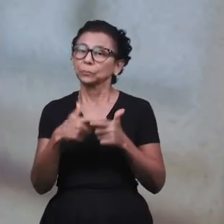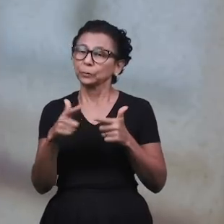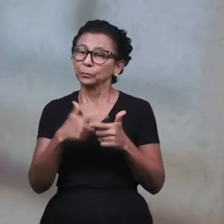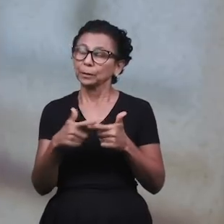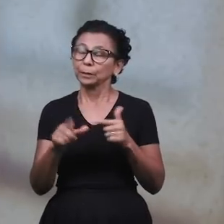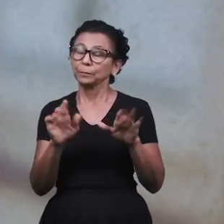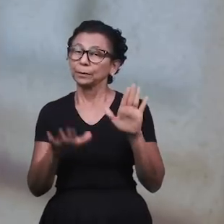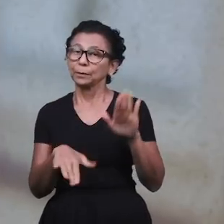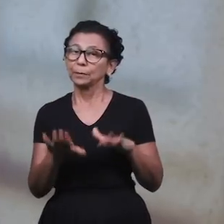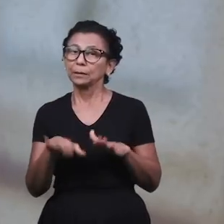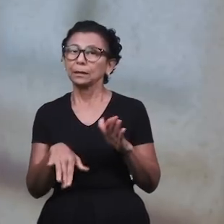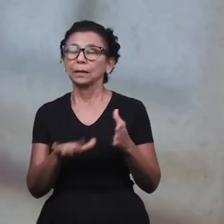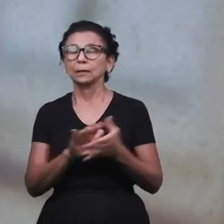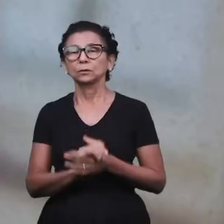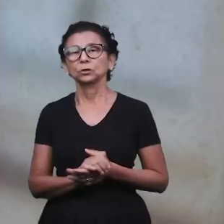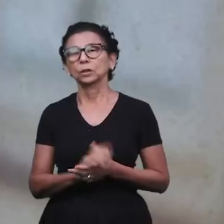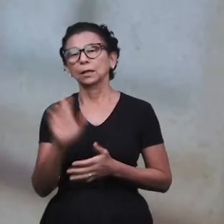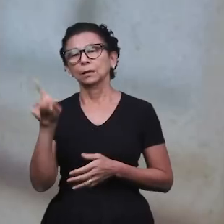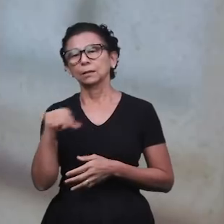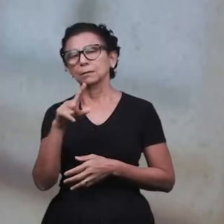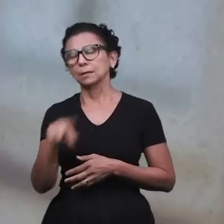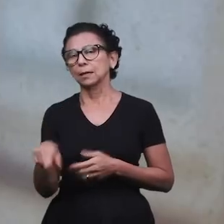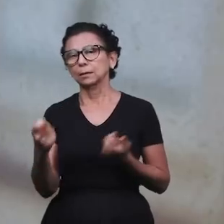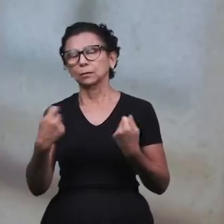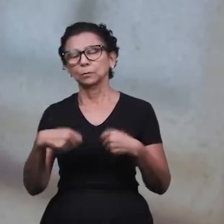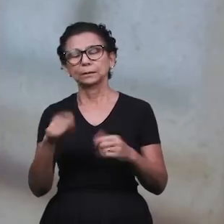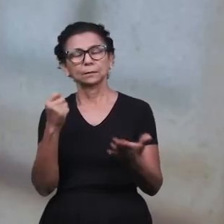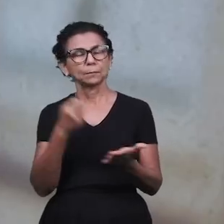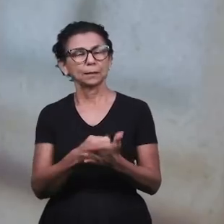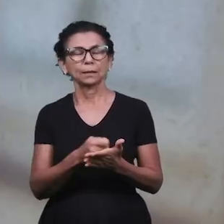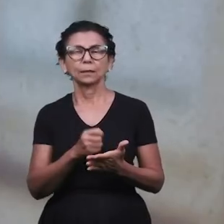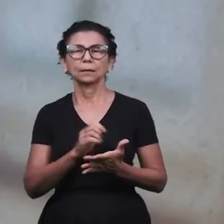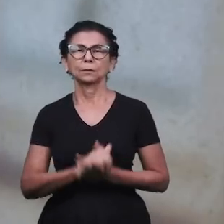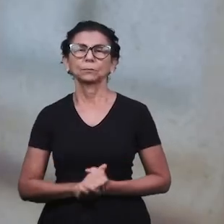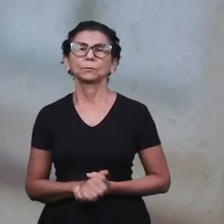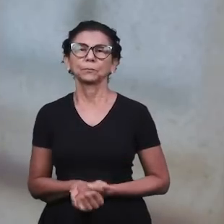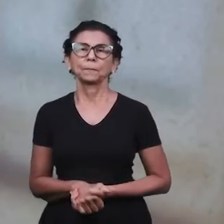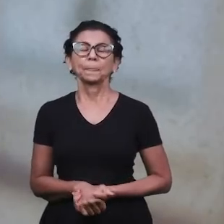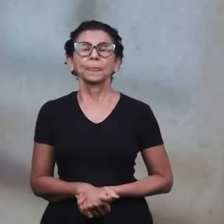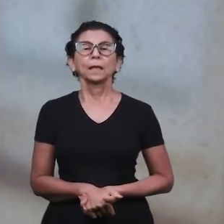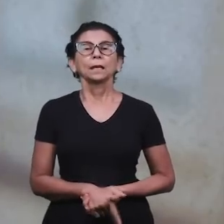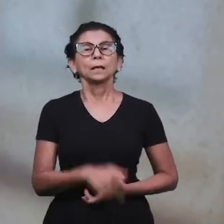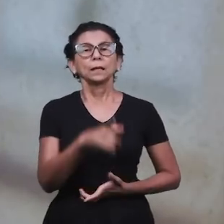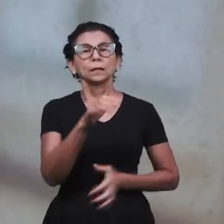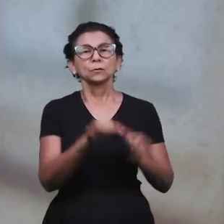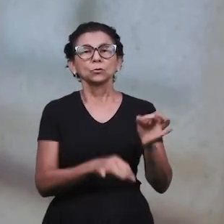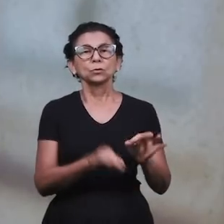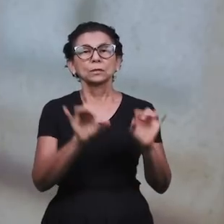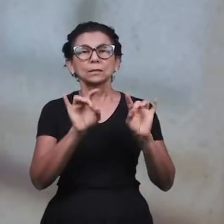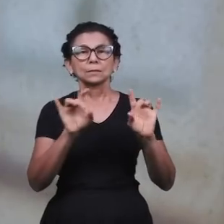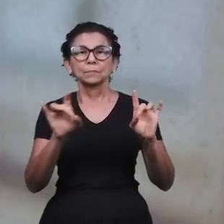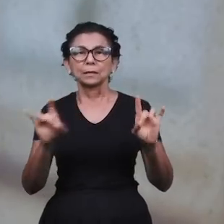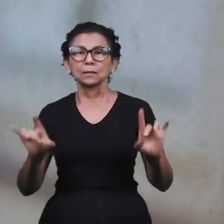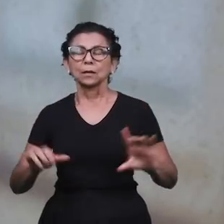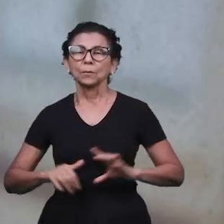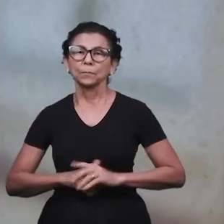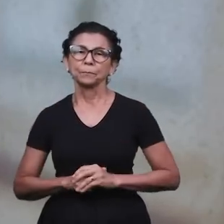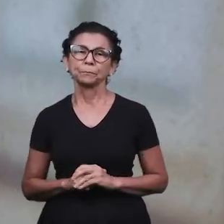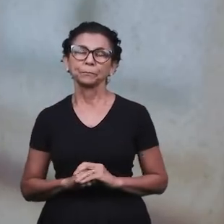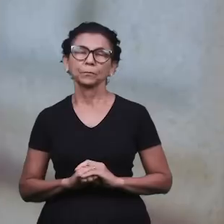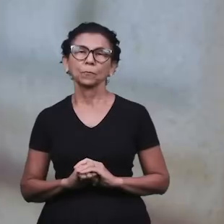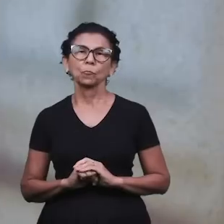custas processuais. E diferente de outras ações, no juizado especial, o seu recurso é para a turma